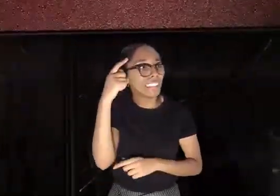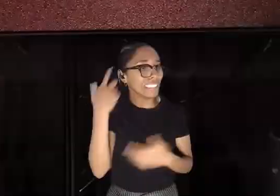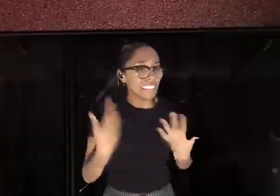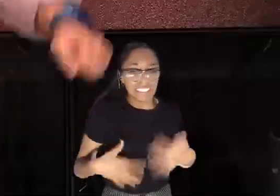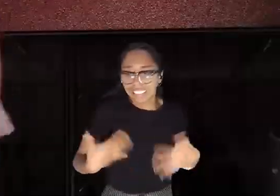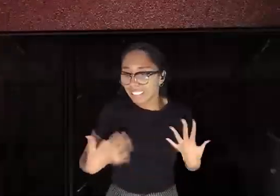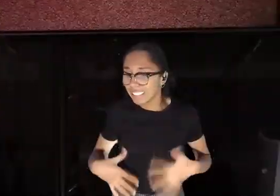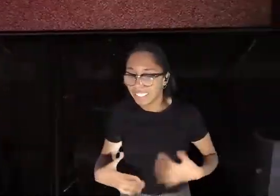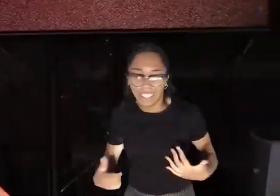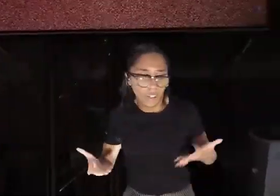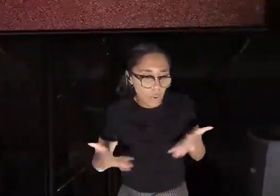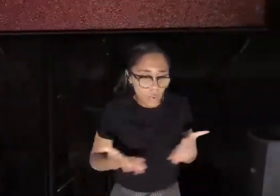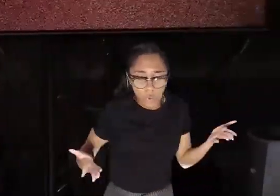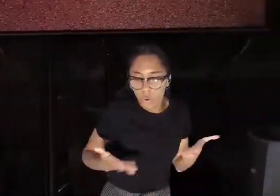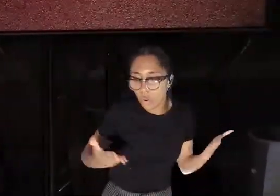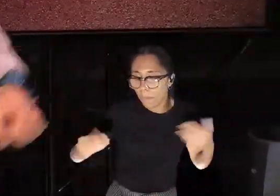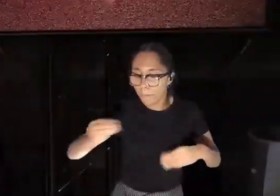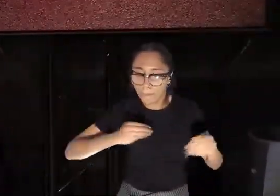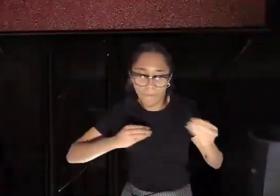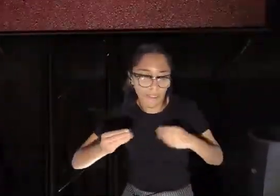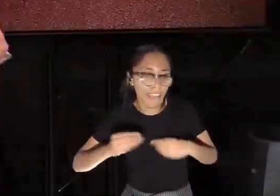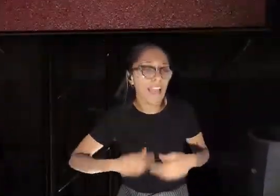hoje eu vou fazer um pecadão.